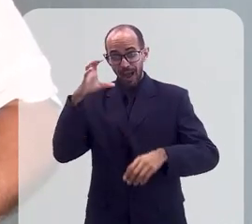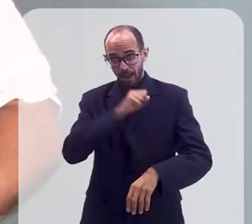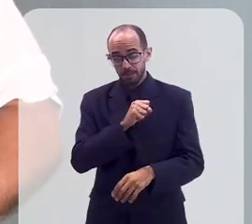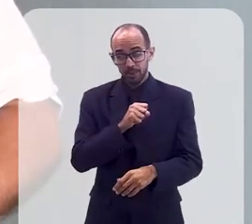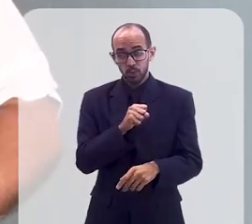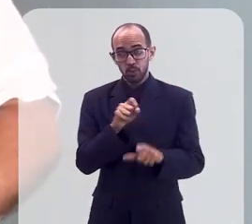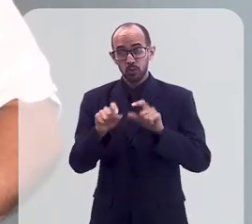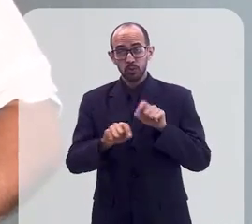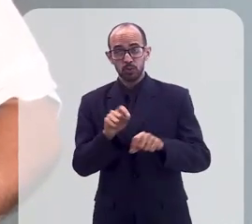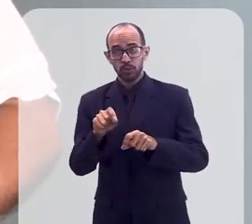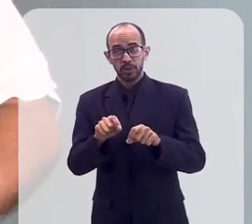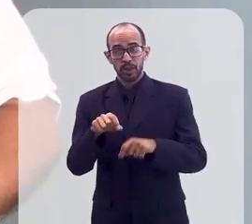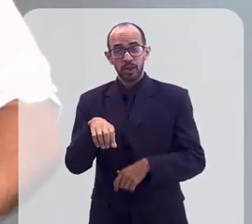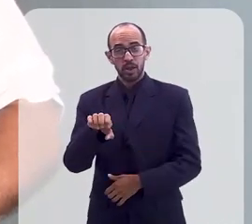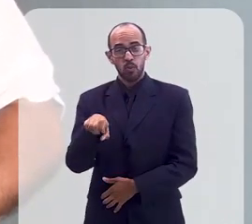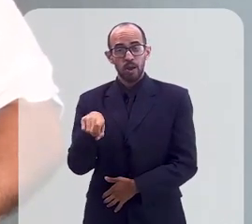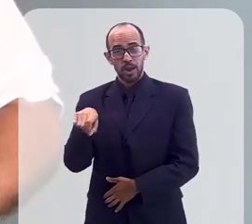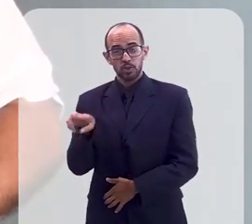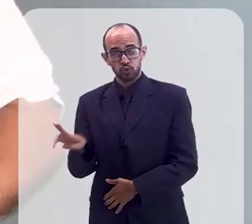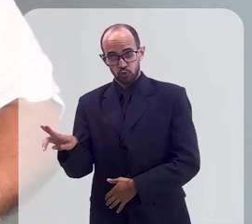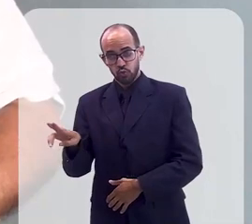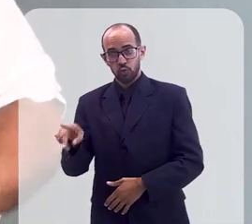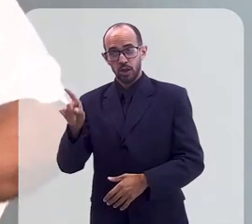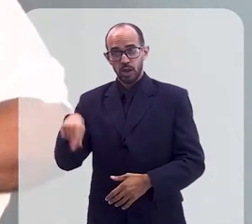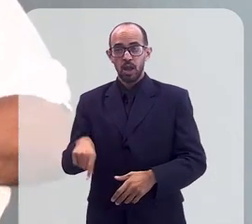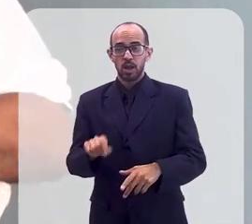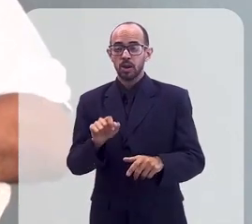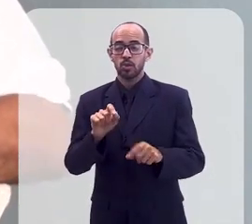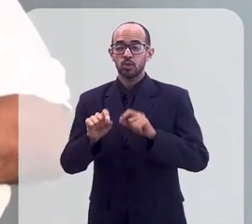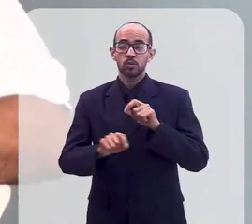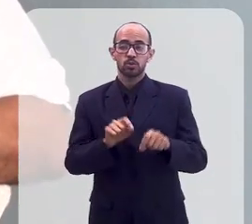tudo, a parte de Exu é que